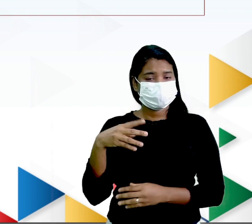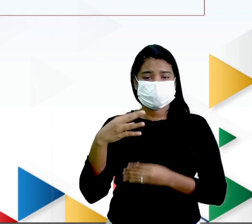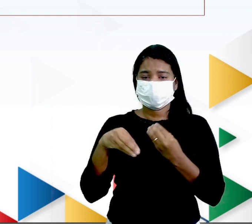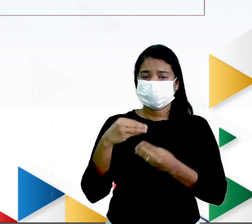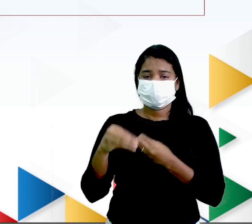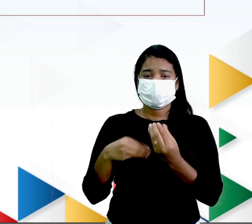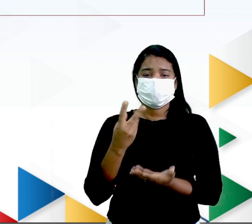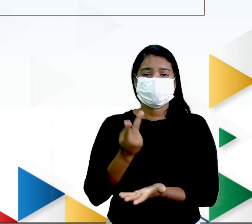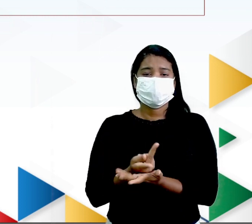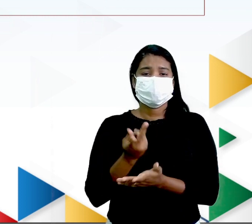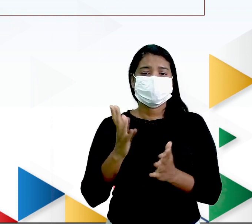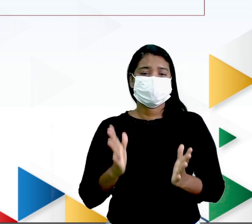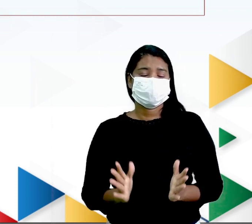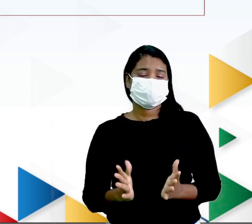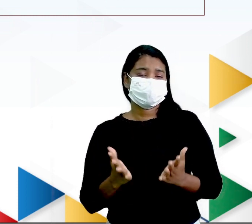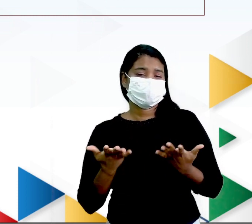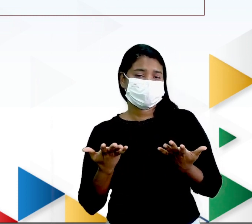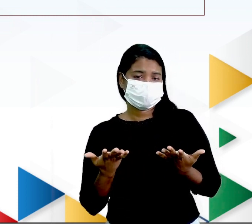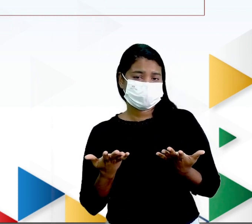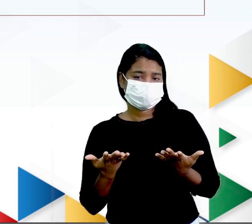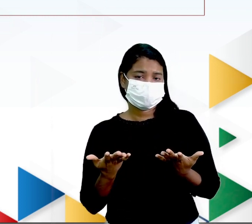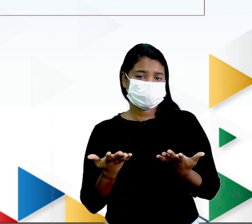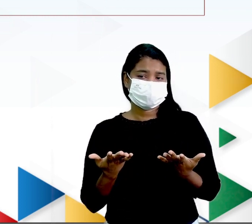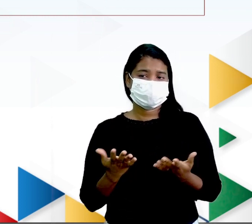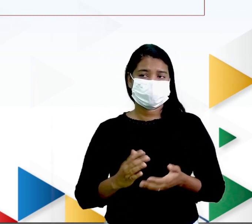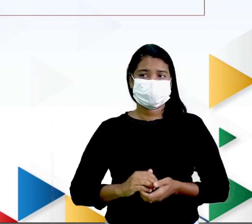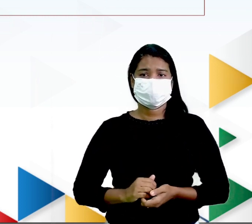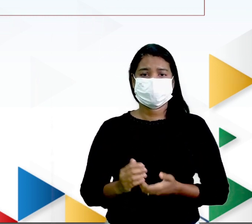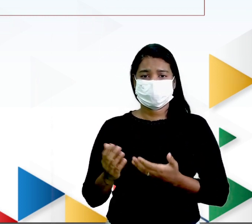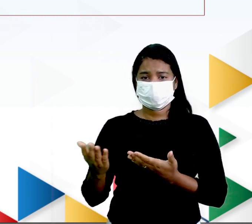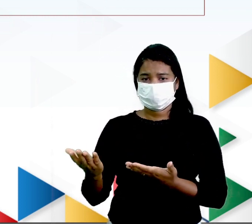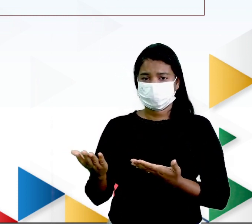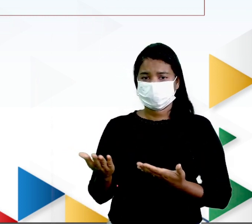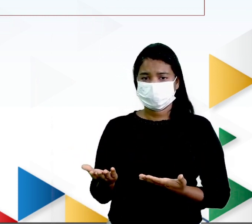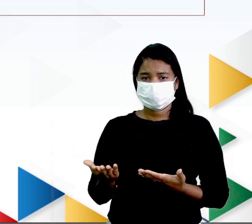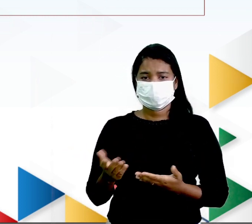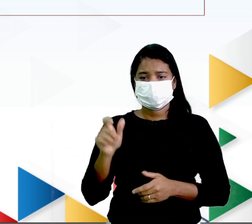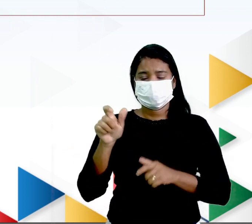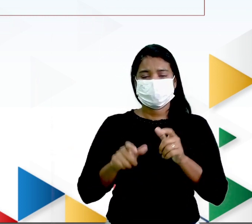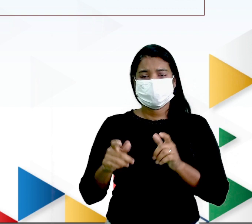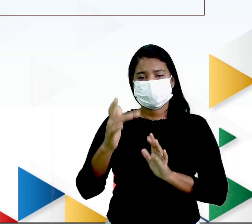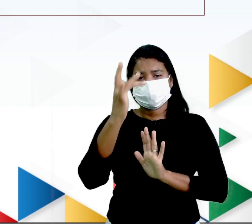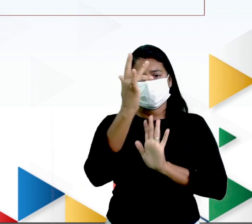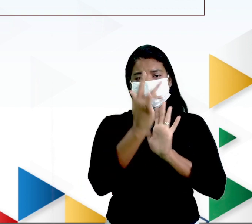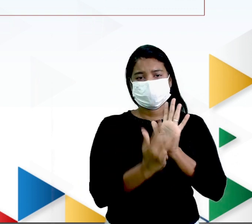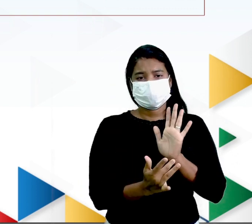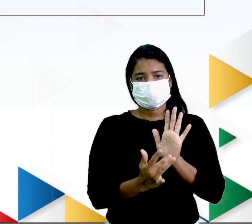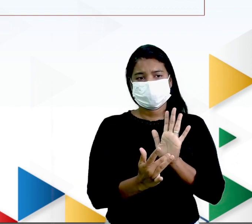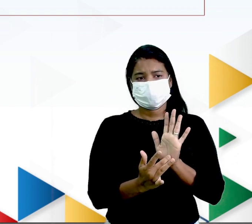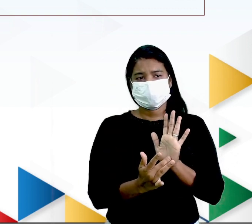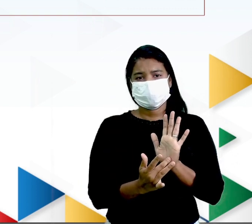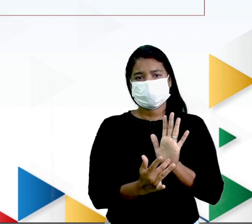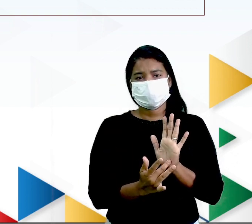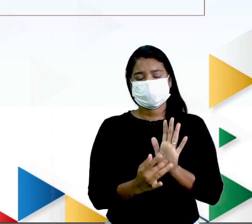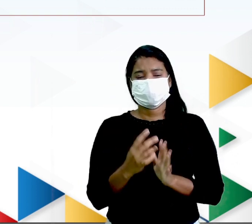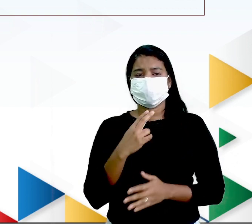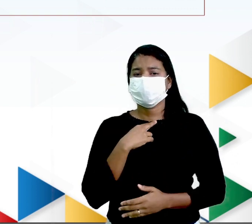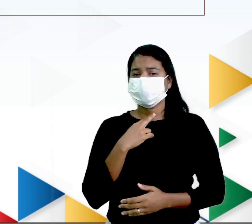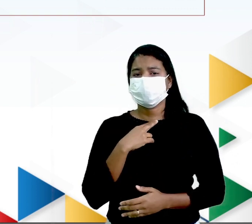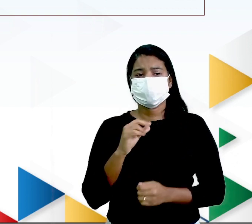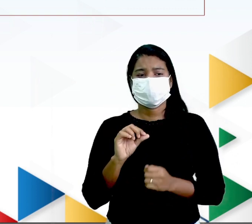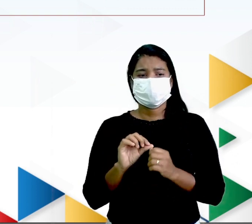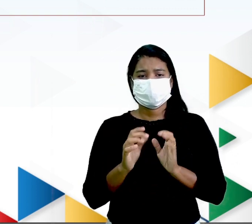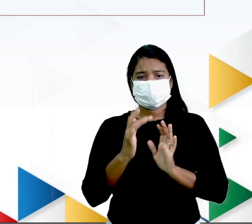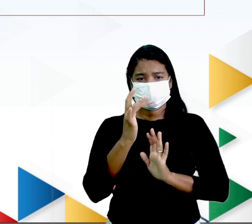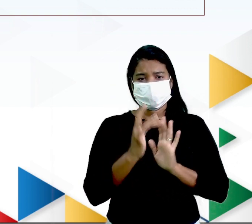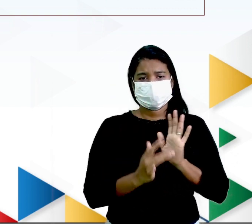muito nas festinhas de aniversário. Quando é que eu vou convidar pessoas, eu tenho que fazer uma lista. Eu não posso fazer essa